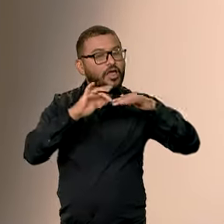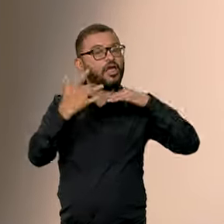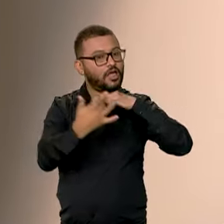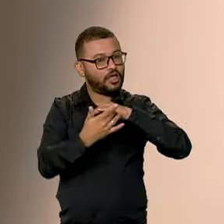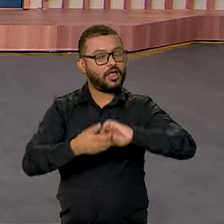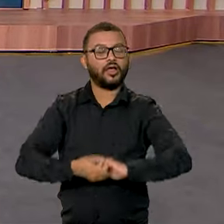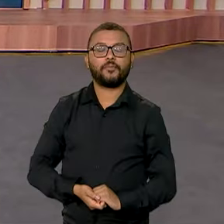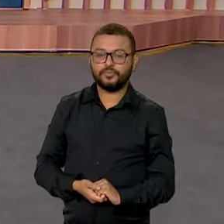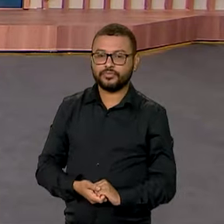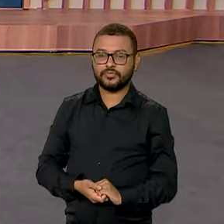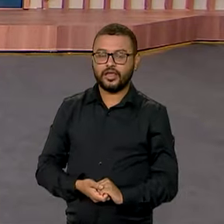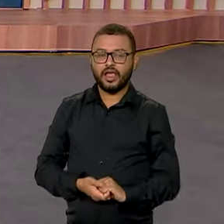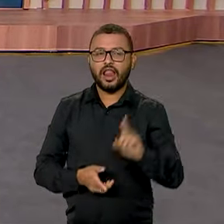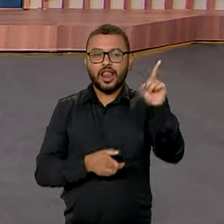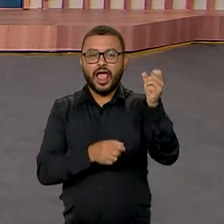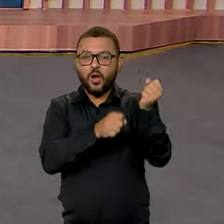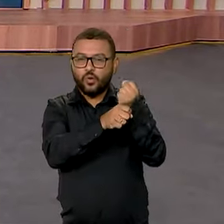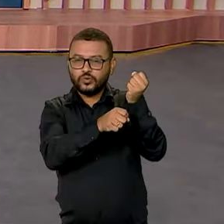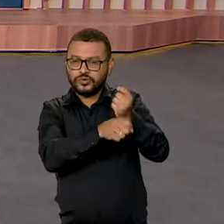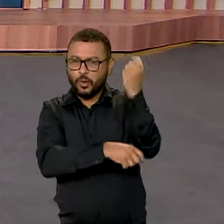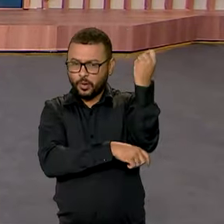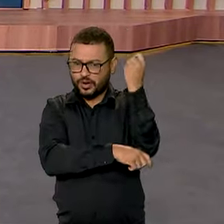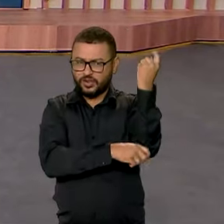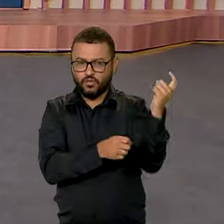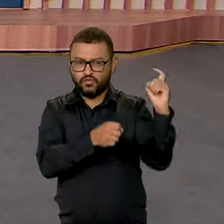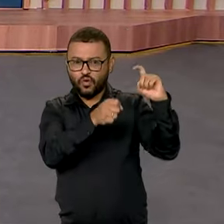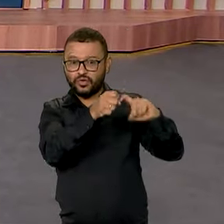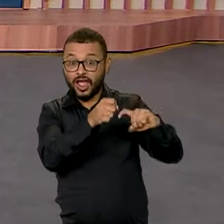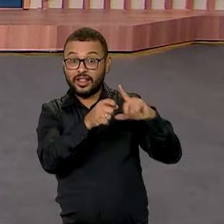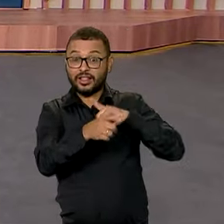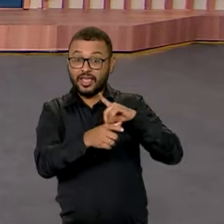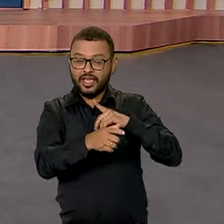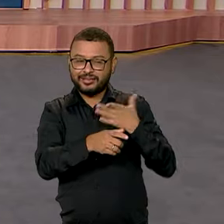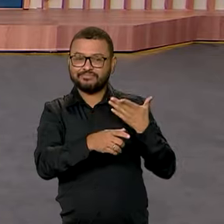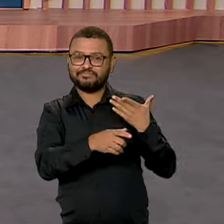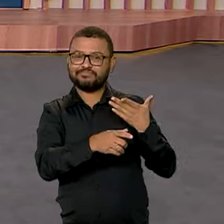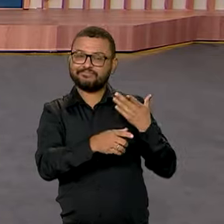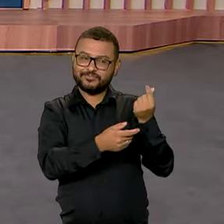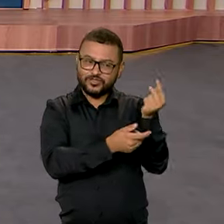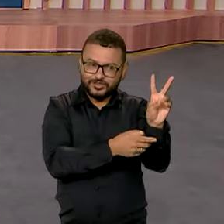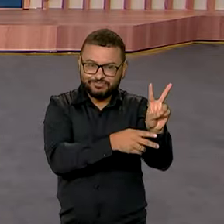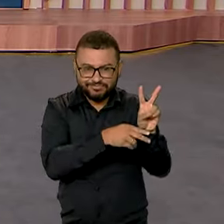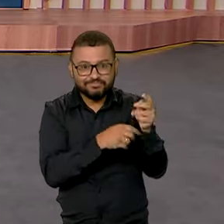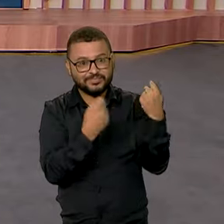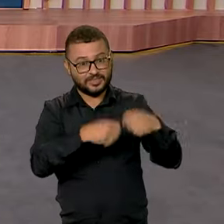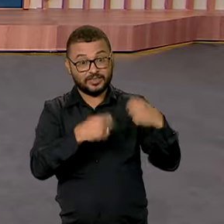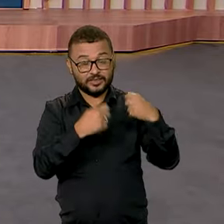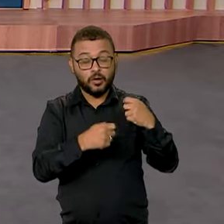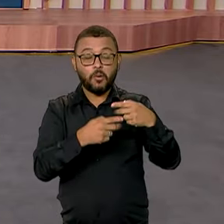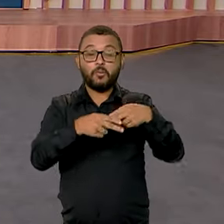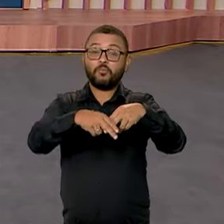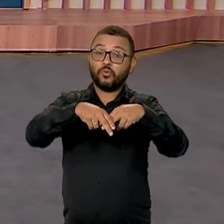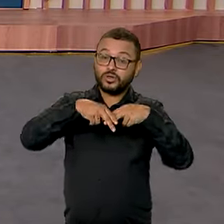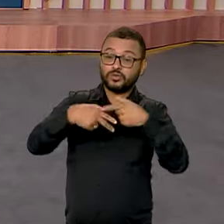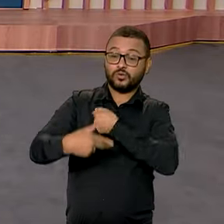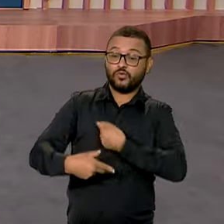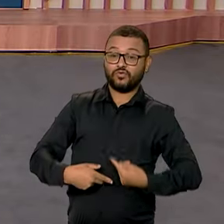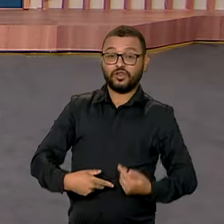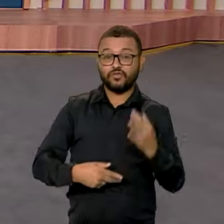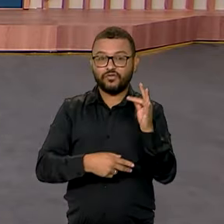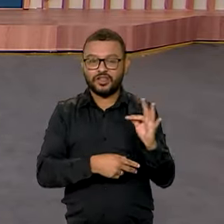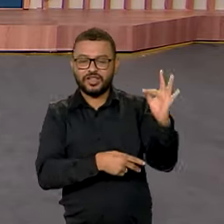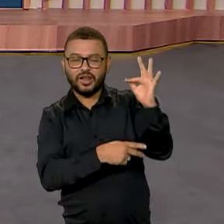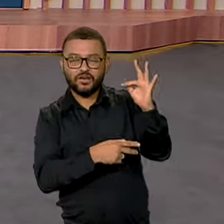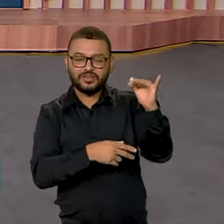sociais. A recuperação do Rio Grande do Sul passa pelo acesso ao crédito. Por isso, o governo federal diminuiu